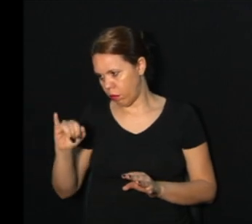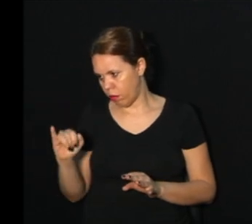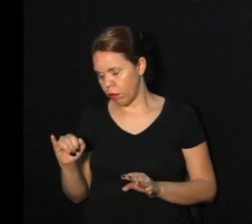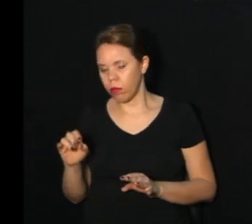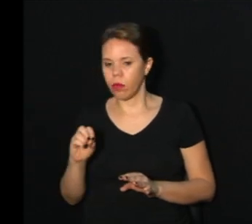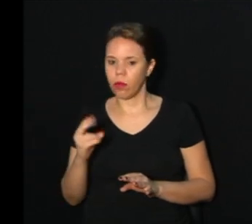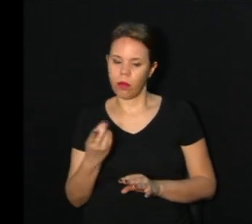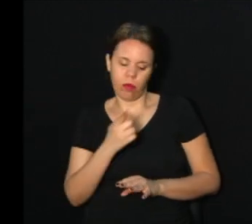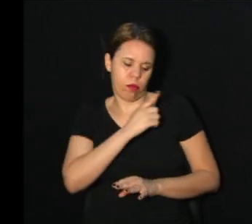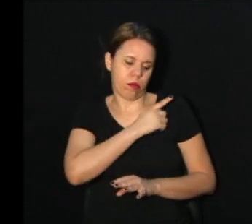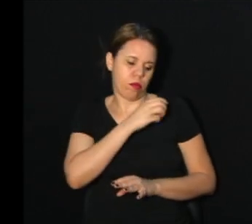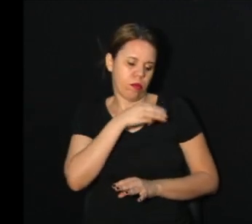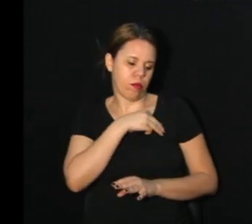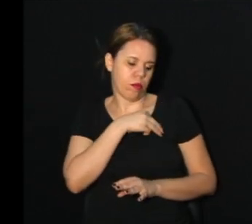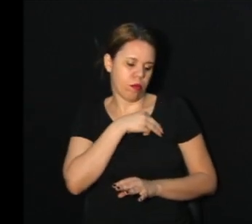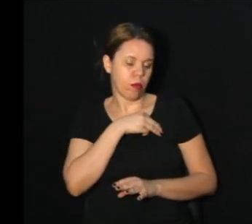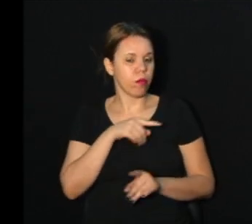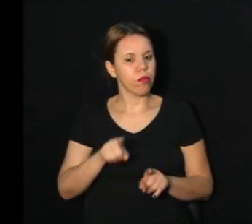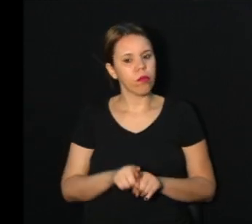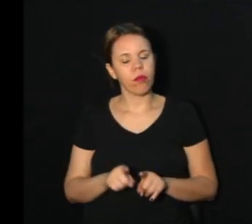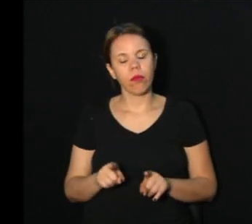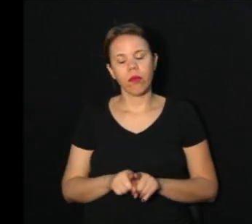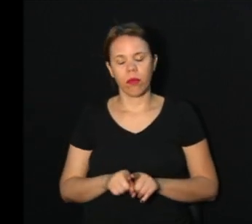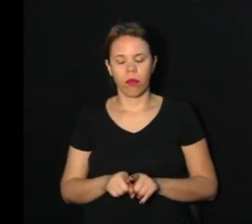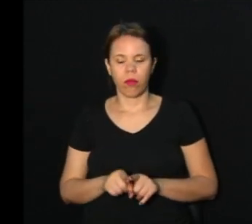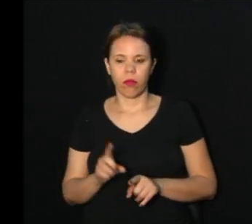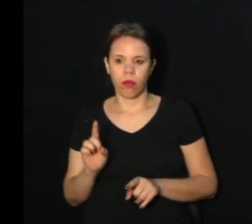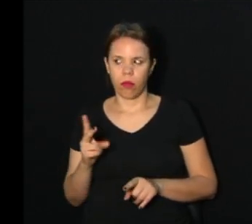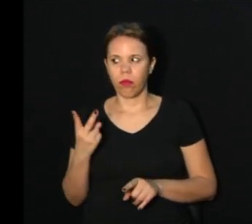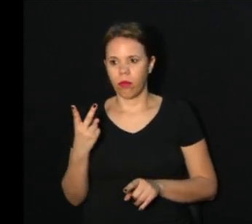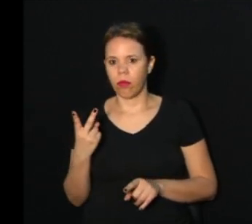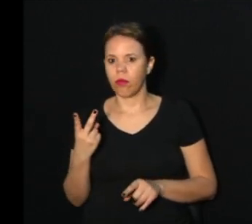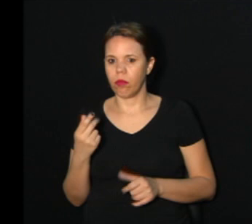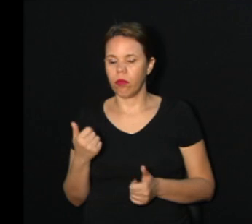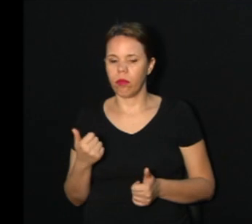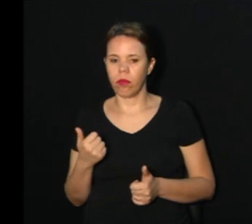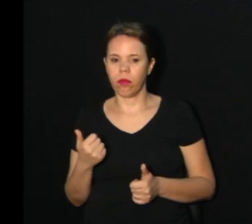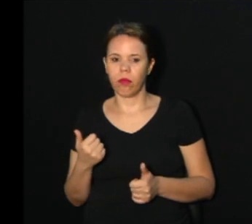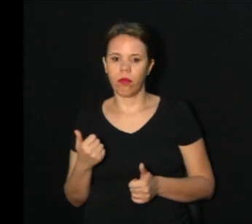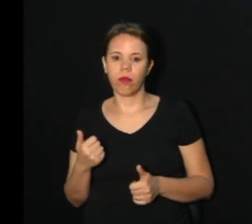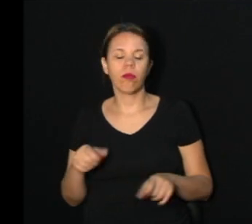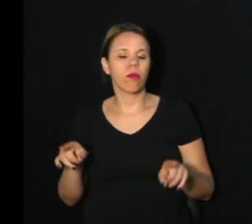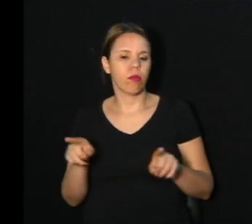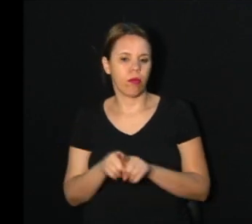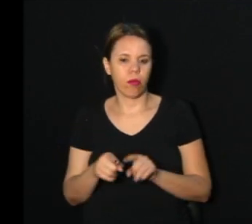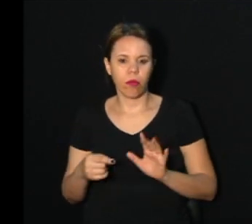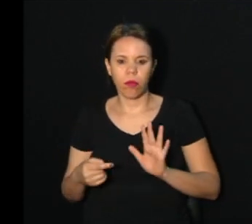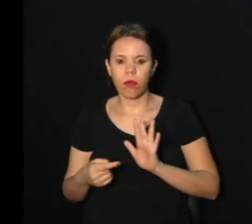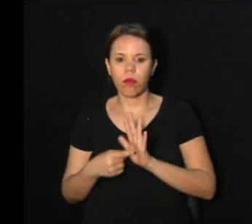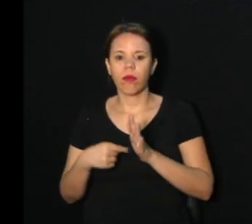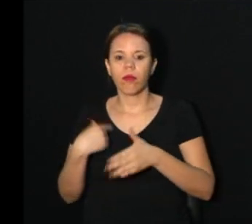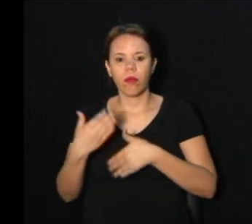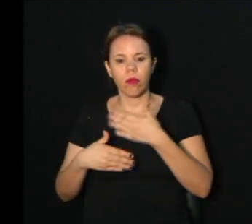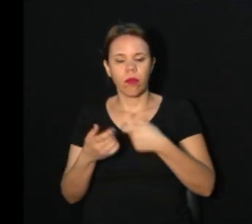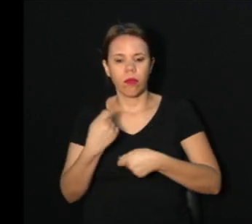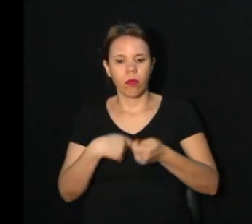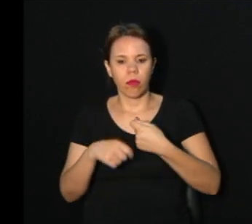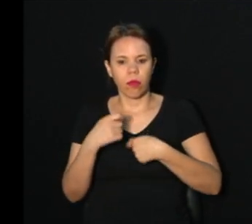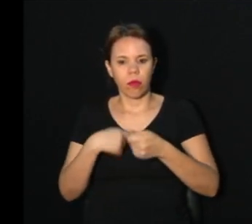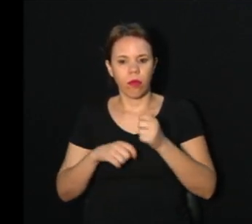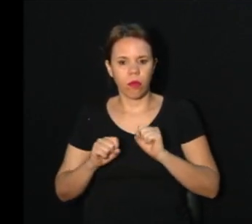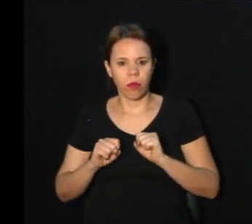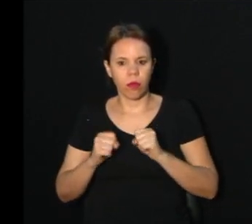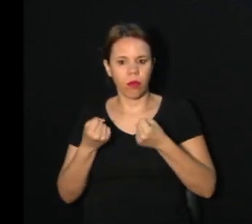Não sei se eu estou me esquecendo de alguma, Gustavo, são só essas duas mesmo, né? E também manifestação em processos administrativos visando a